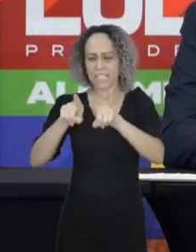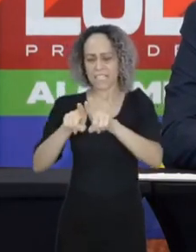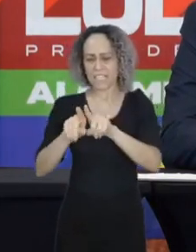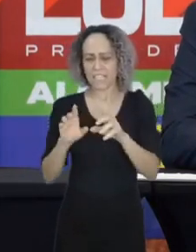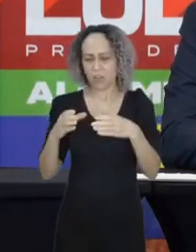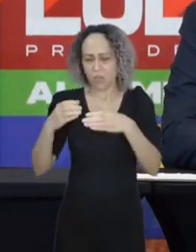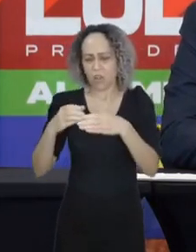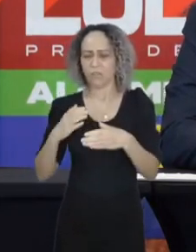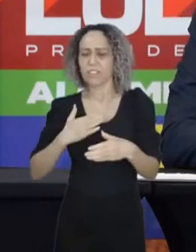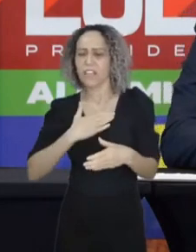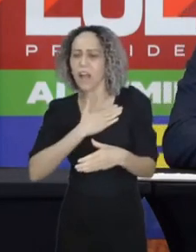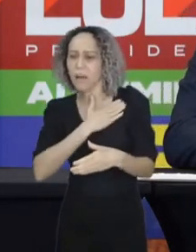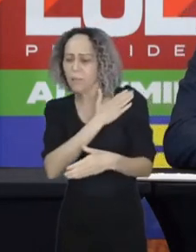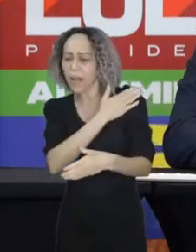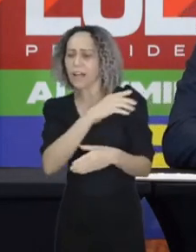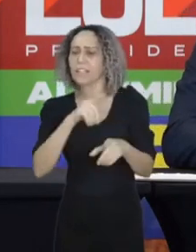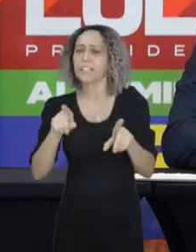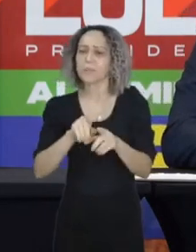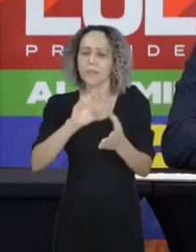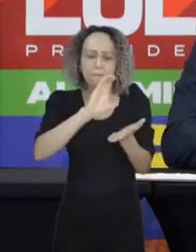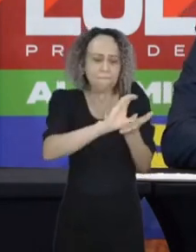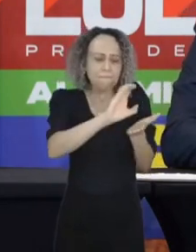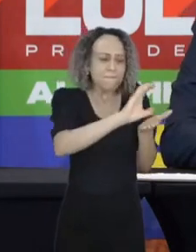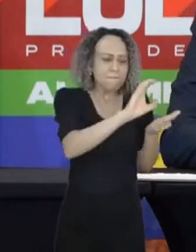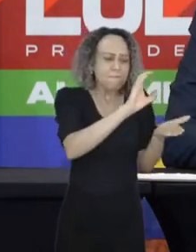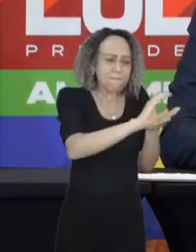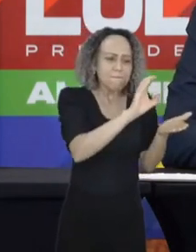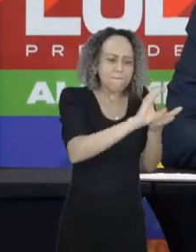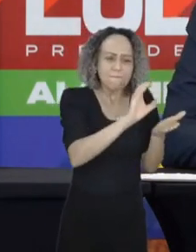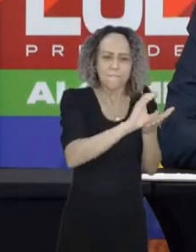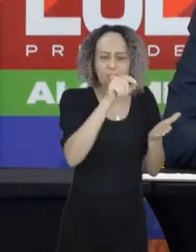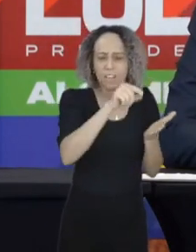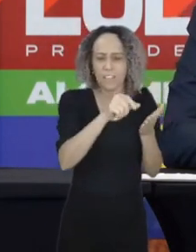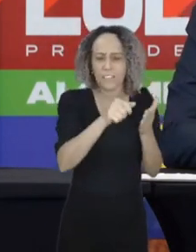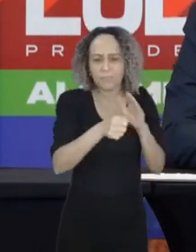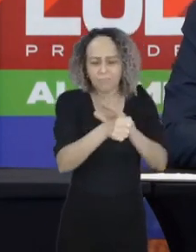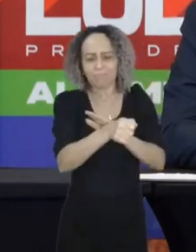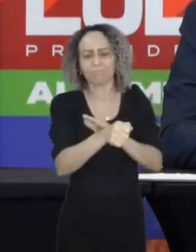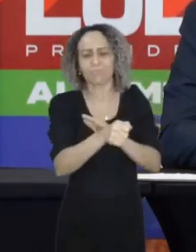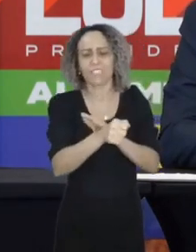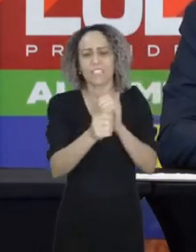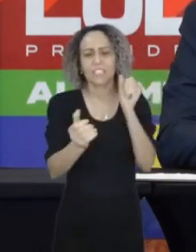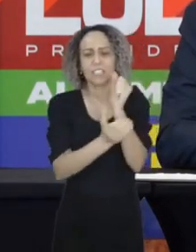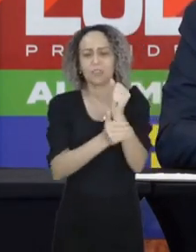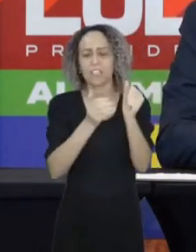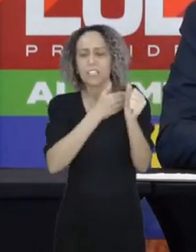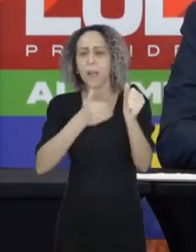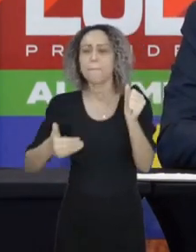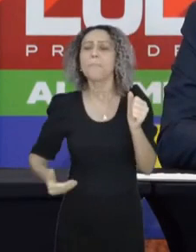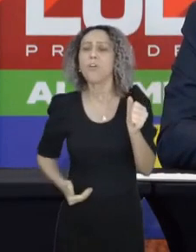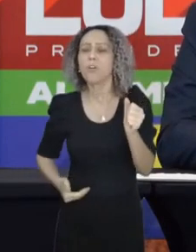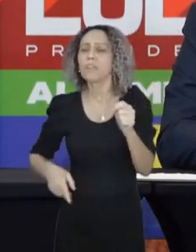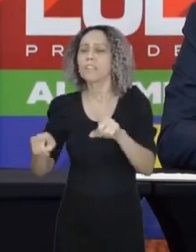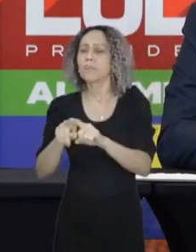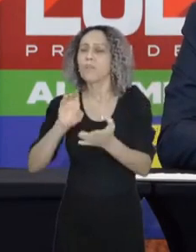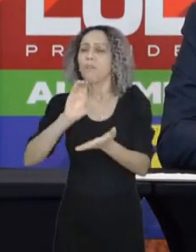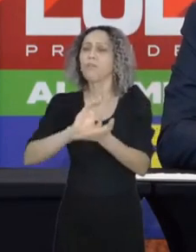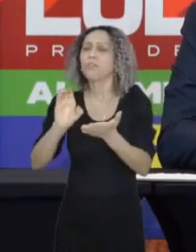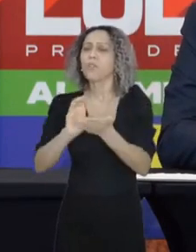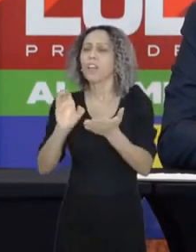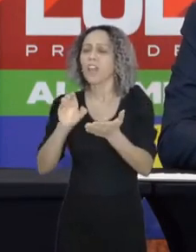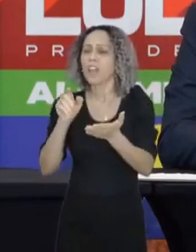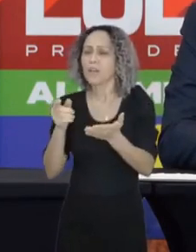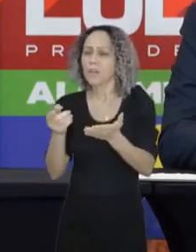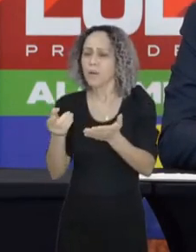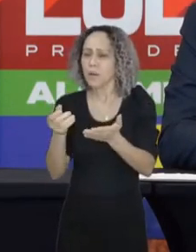de recursos do Fundo de segurança pública e o fundo penitenciário esse fundo é importante lembrar que ele já existe há muito tempo